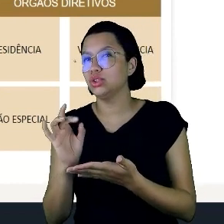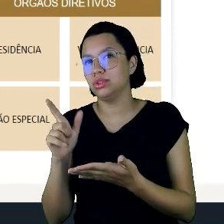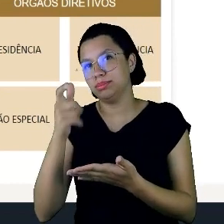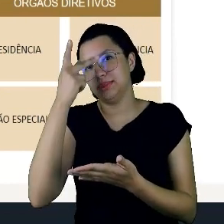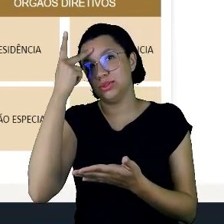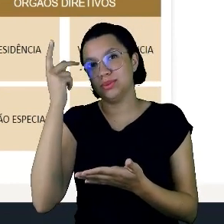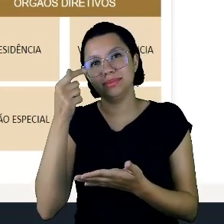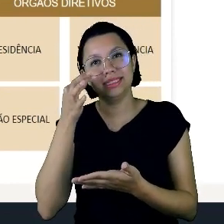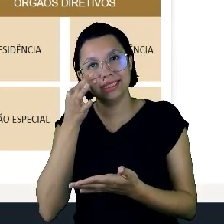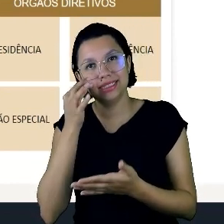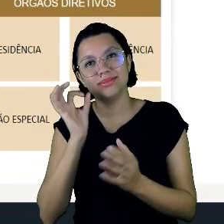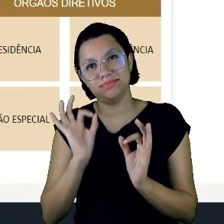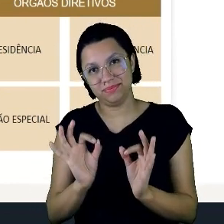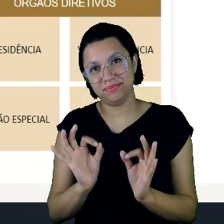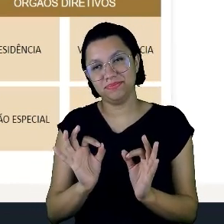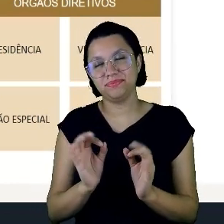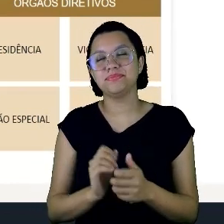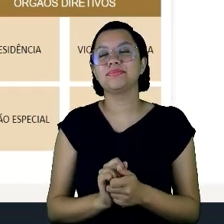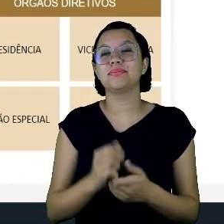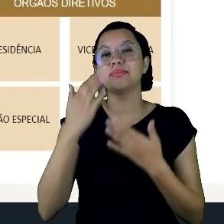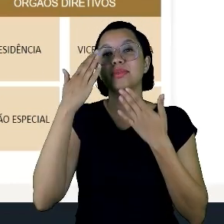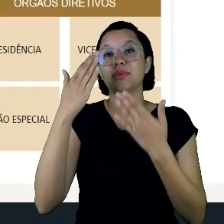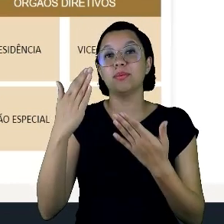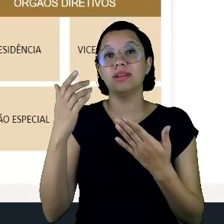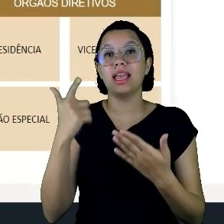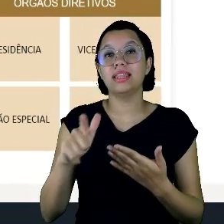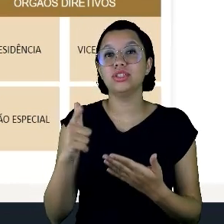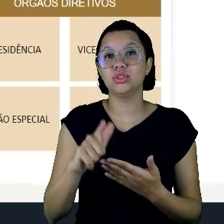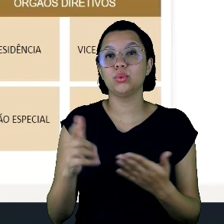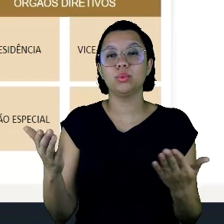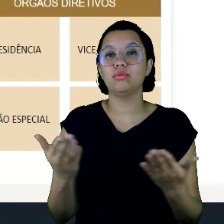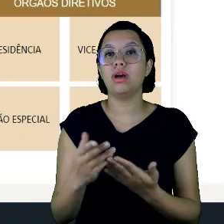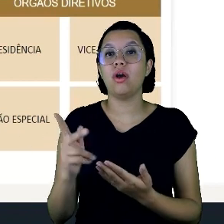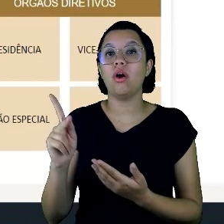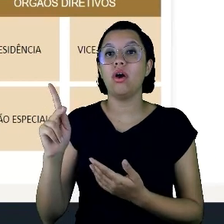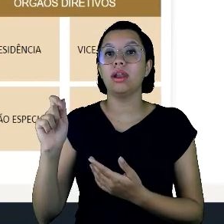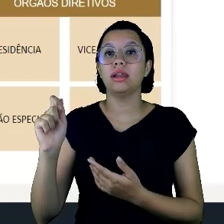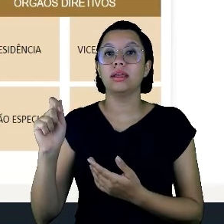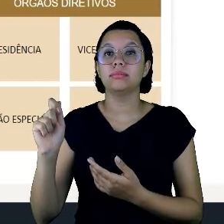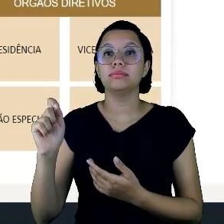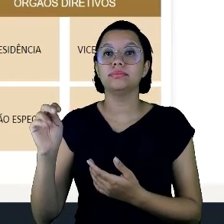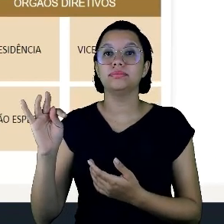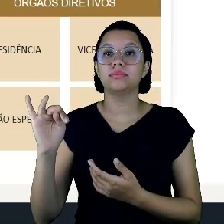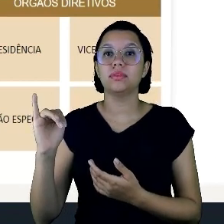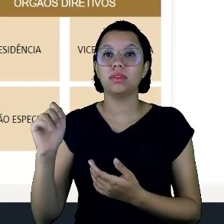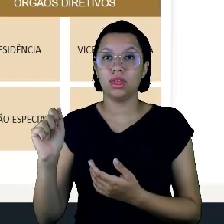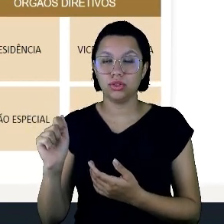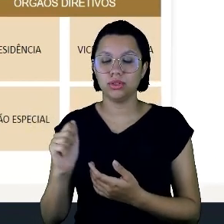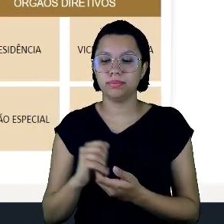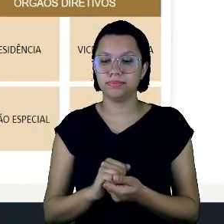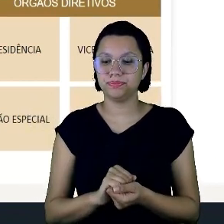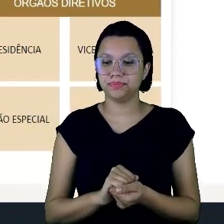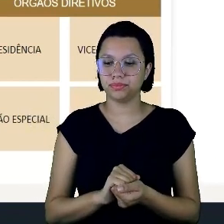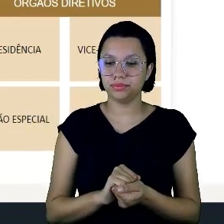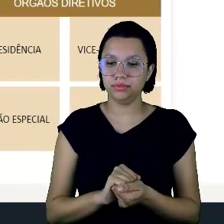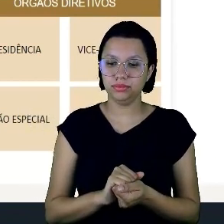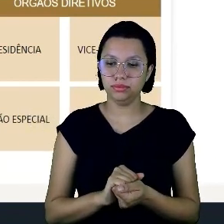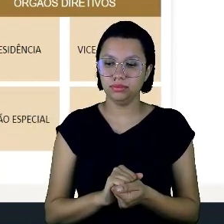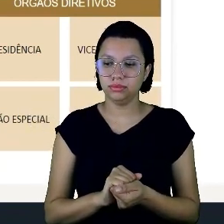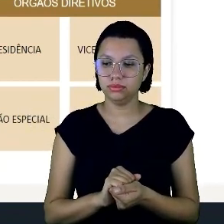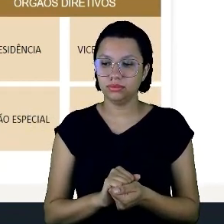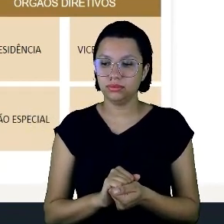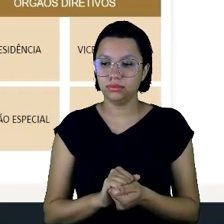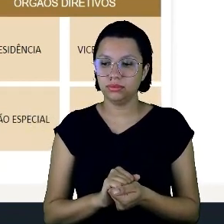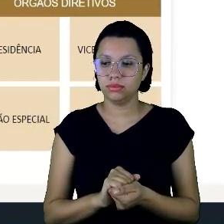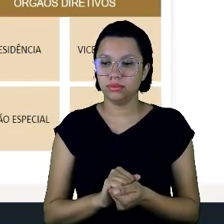aqui. Certo? Obrigada, gente. Mais uma vez eu vou passar para a Kátia. Na tela, o painel. No canto superior direito, vídeo